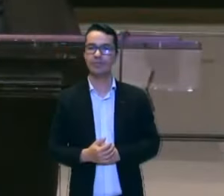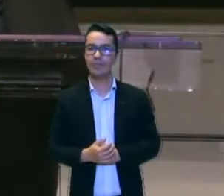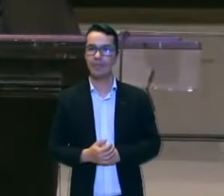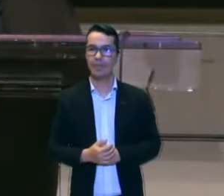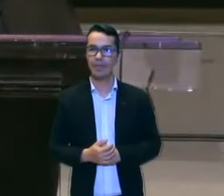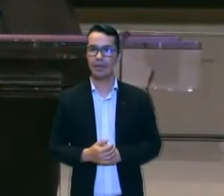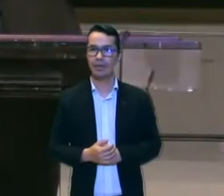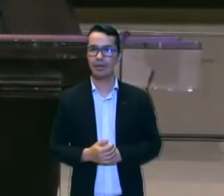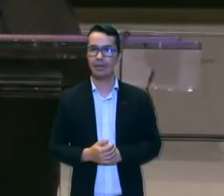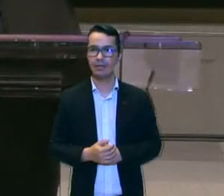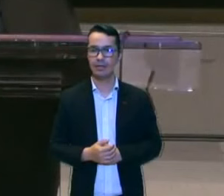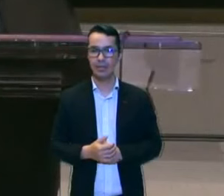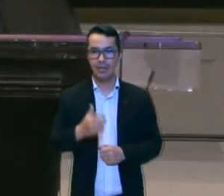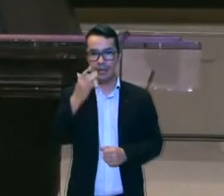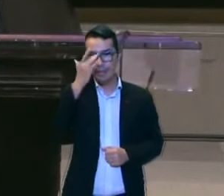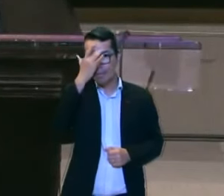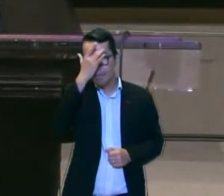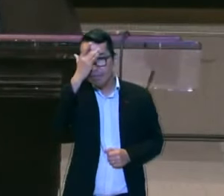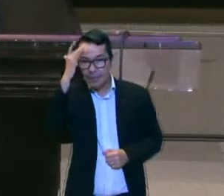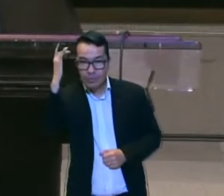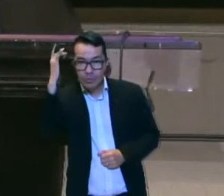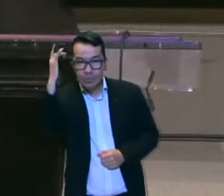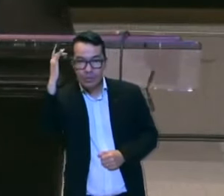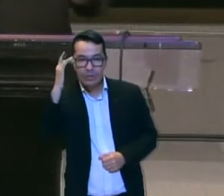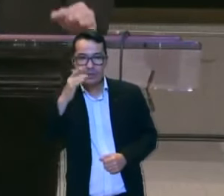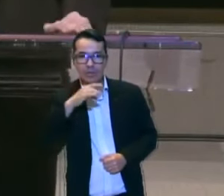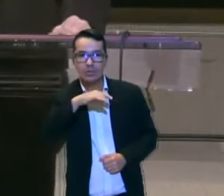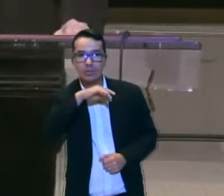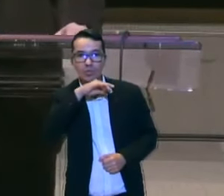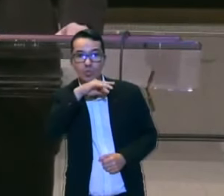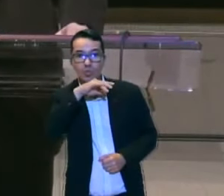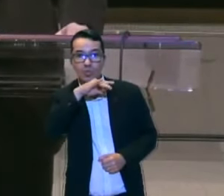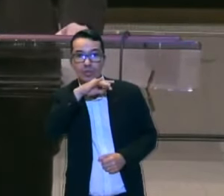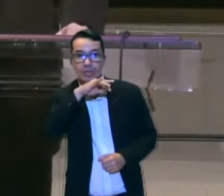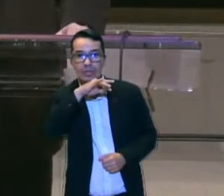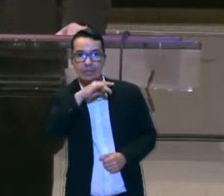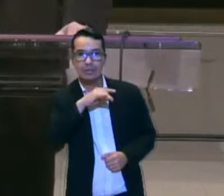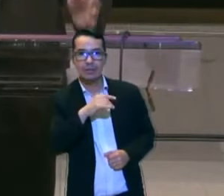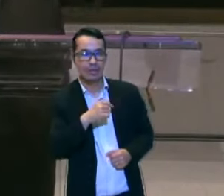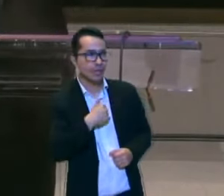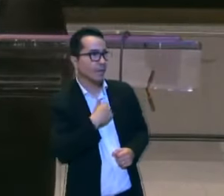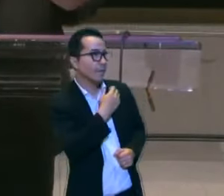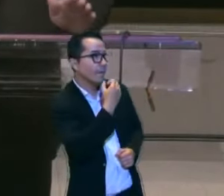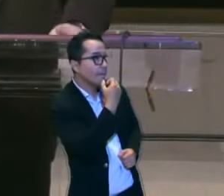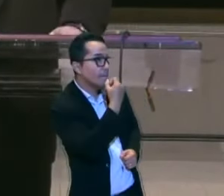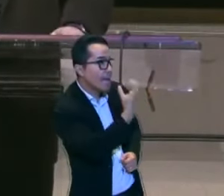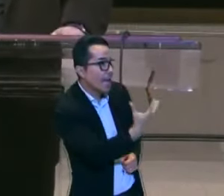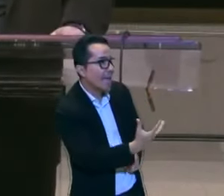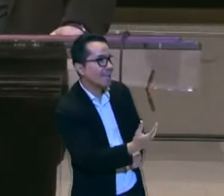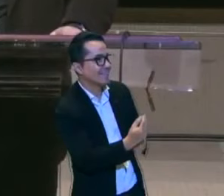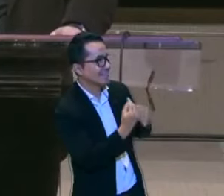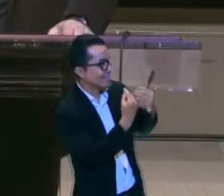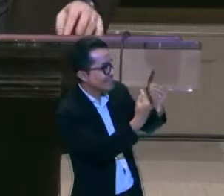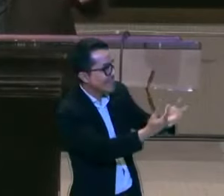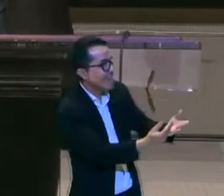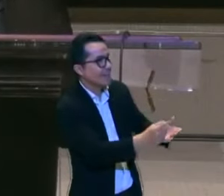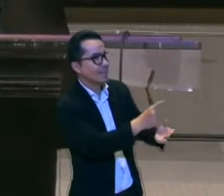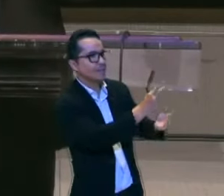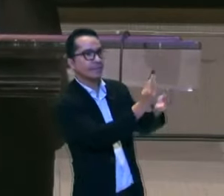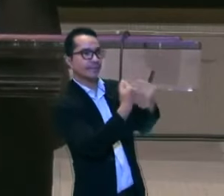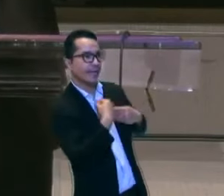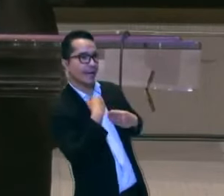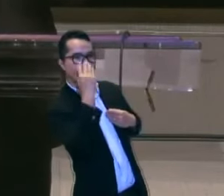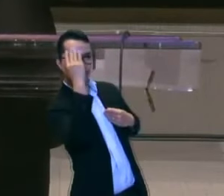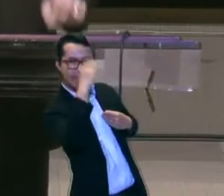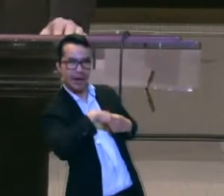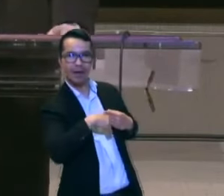me retribuem o bem com o mal. E eu caio em desespero. É na continuação. Mas quando